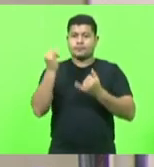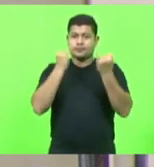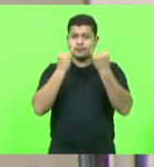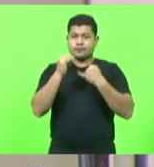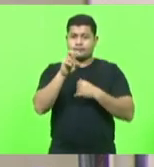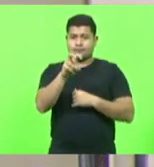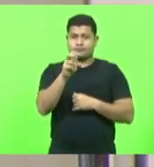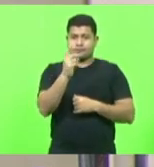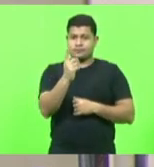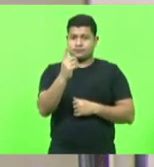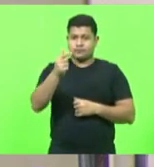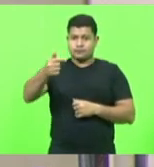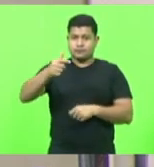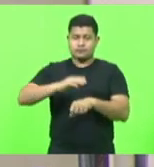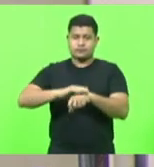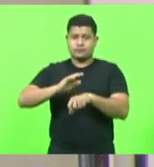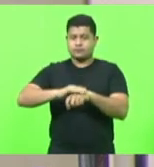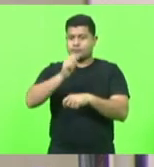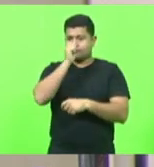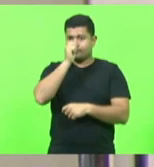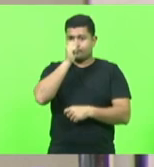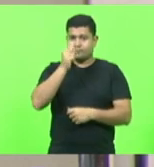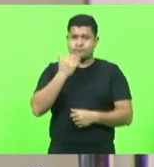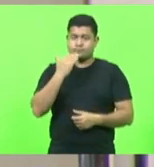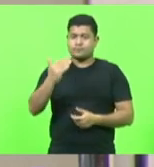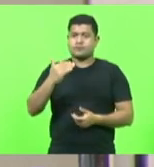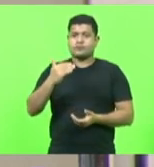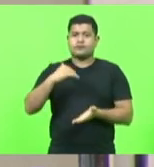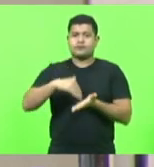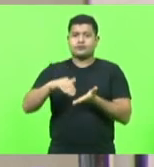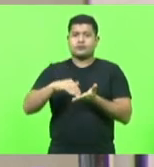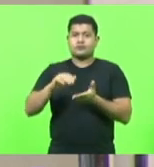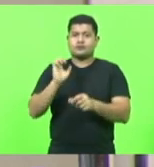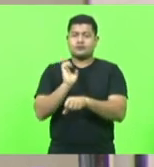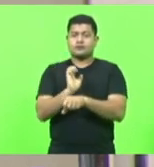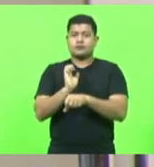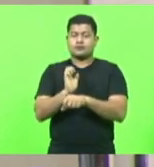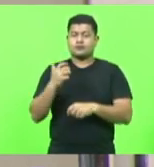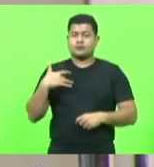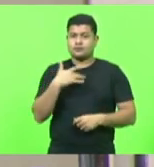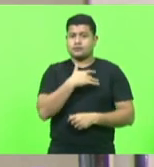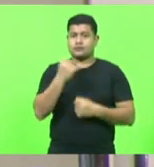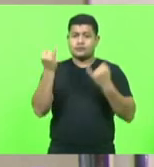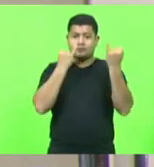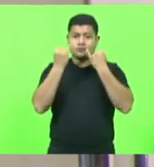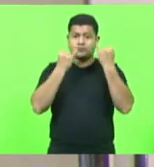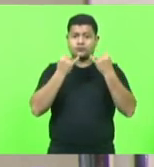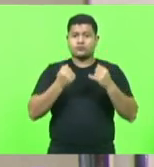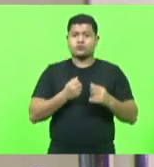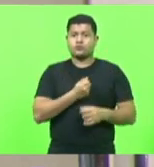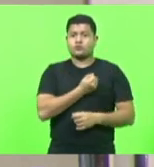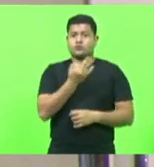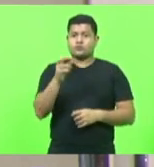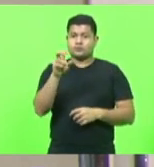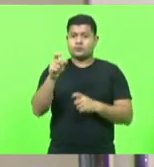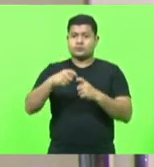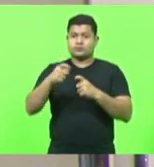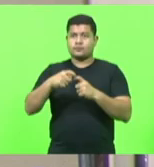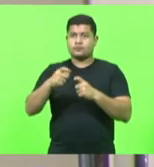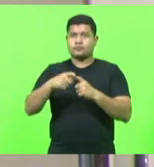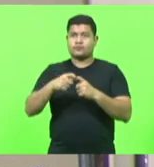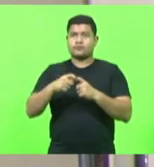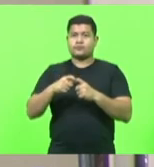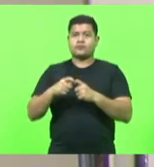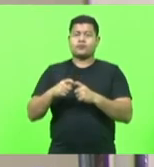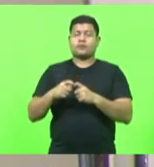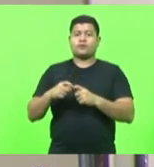informação 517, autor deputado João Amin, solicitando ao secretário de Estado da Saúde informações acerca do número de médicos contratados mediante